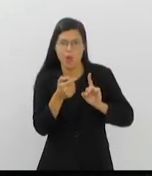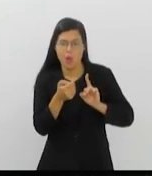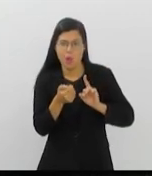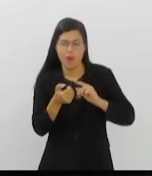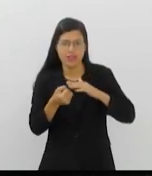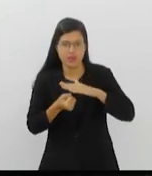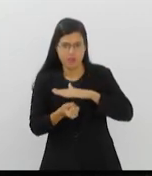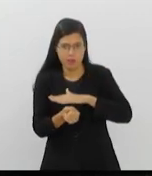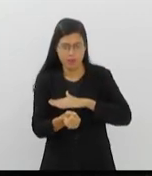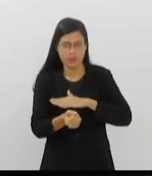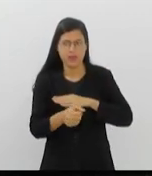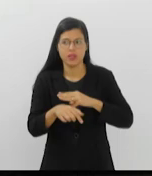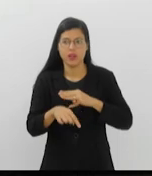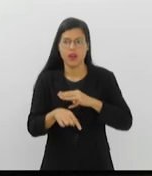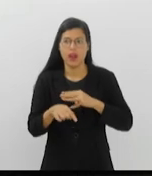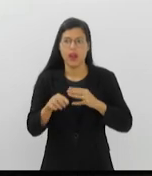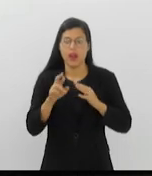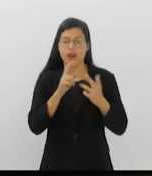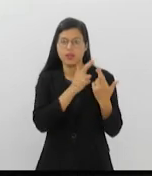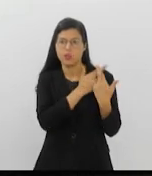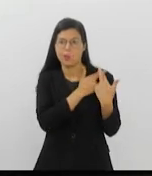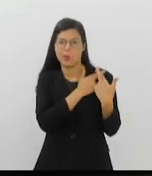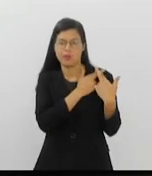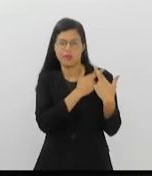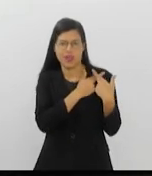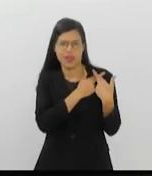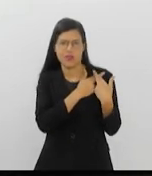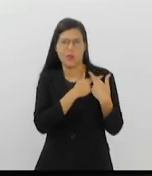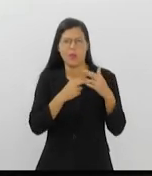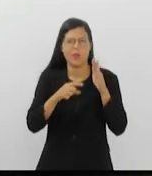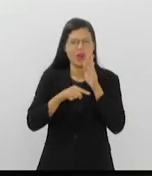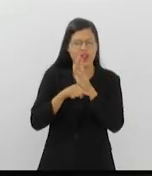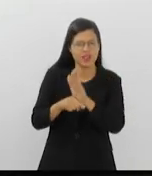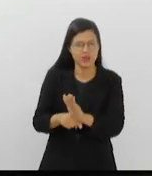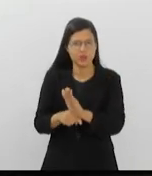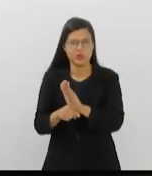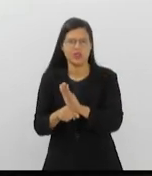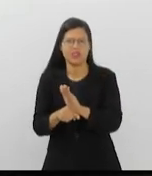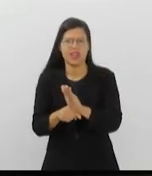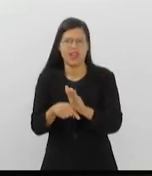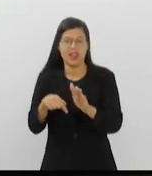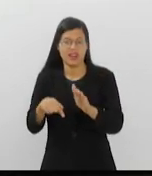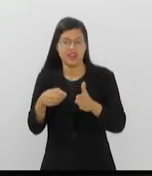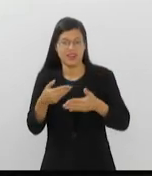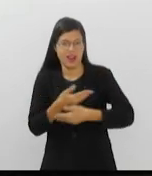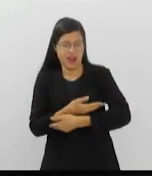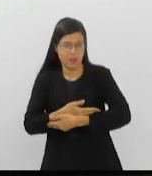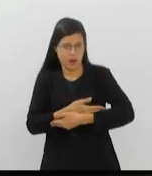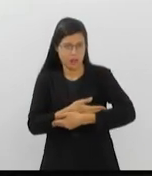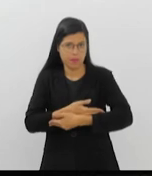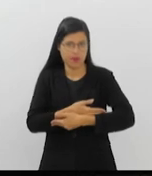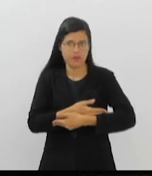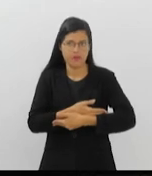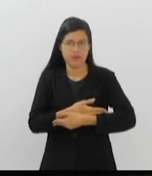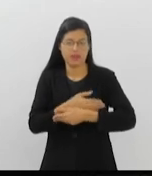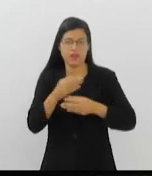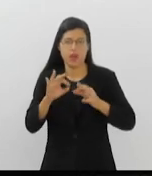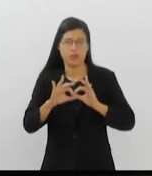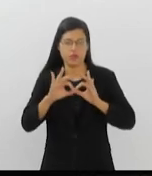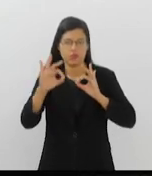foram eles os responsáveis por dar luz à aquela criança que estava longe da